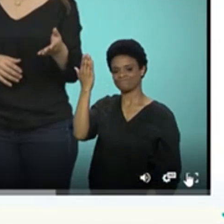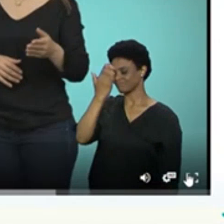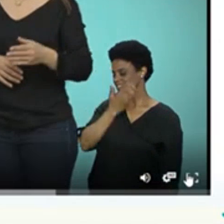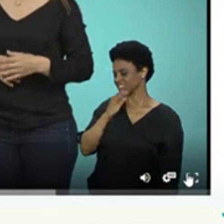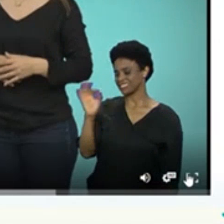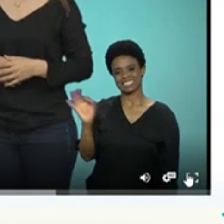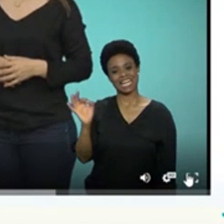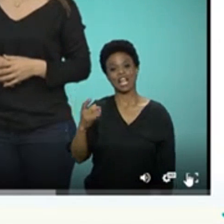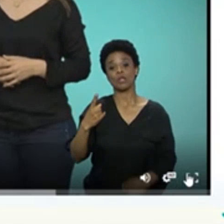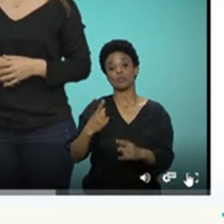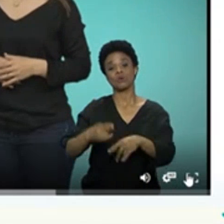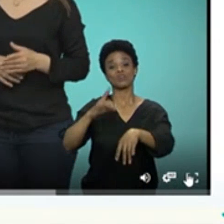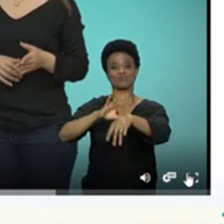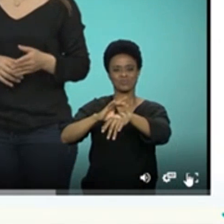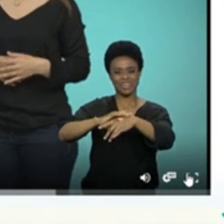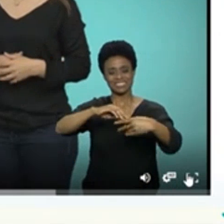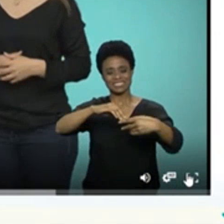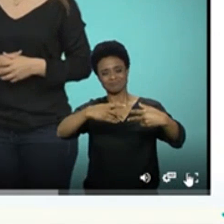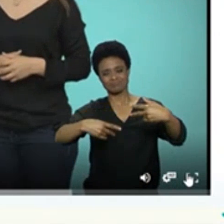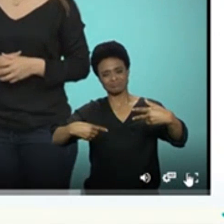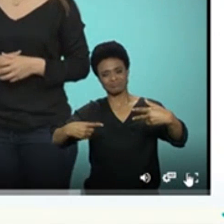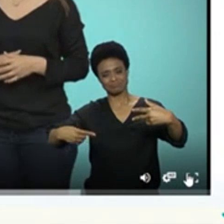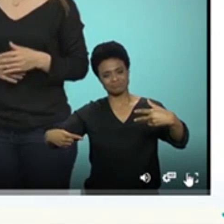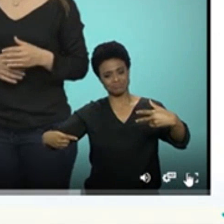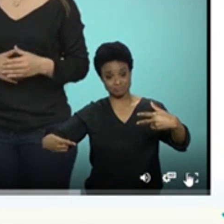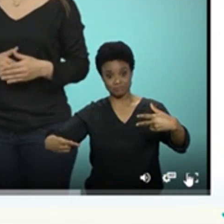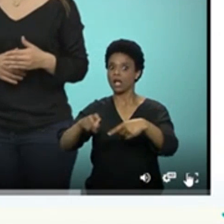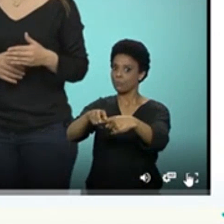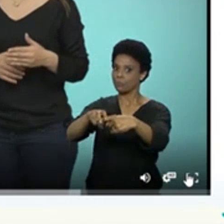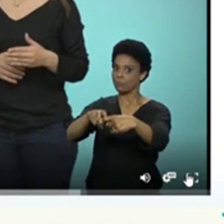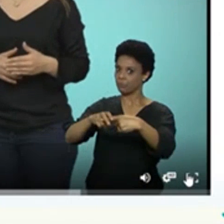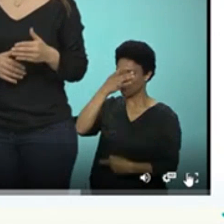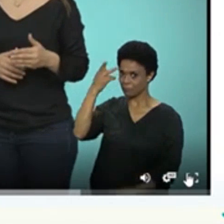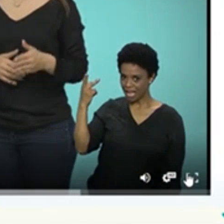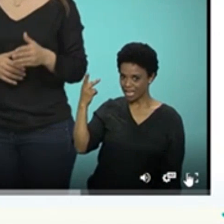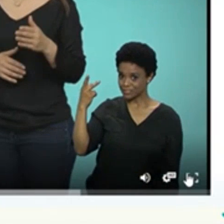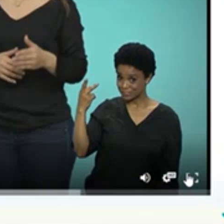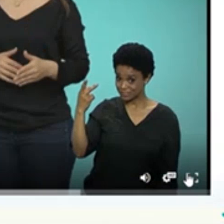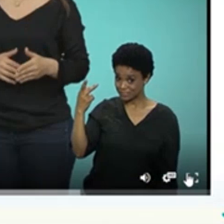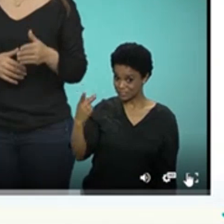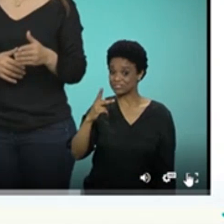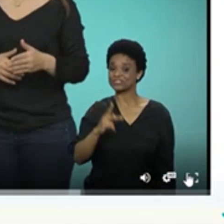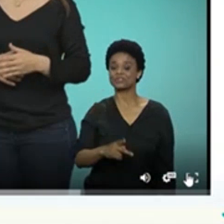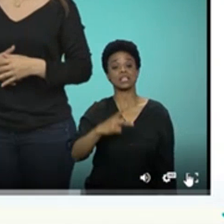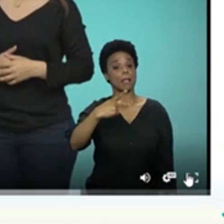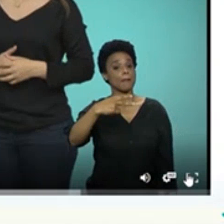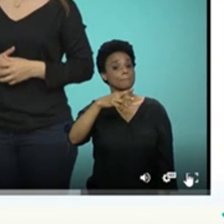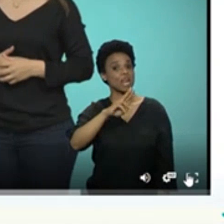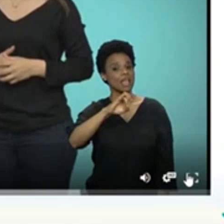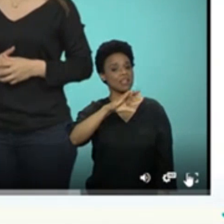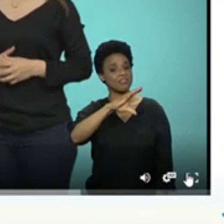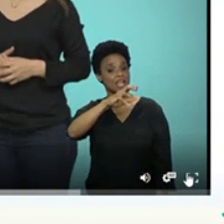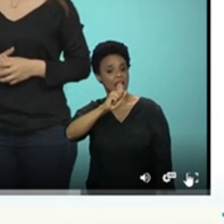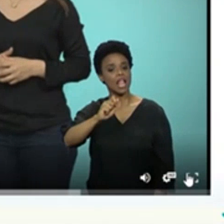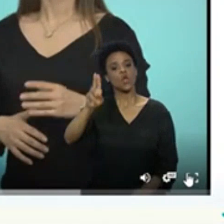comprovado por serem doenças generalizadas. Por isso, os peritos da Previdência Social utilizam o nexo